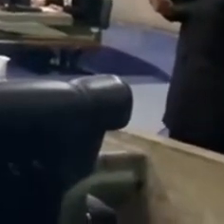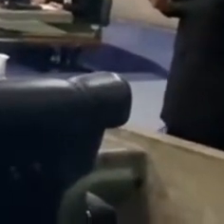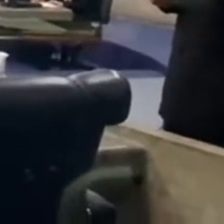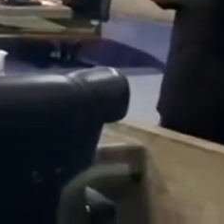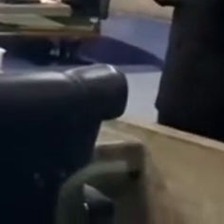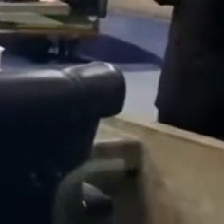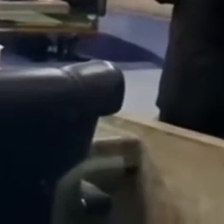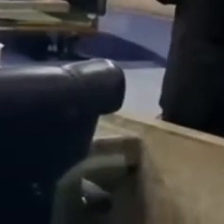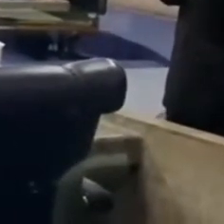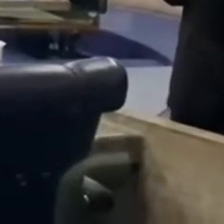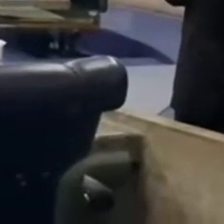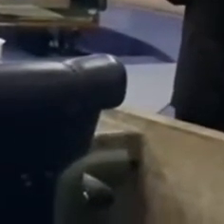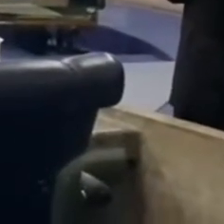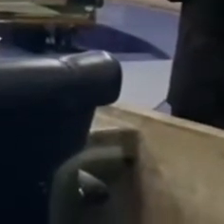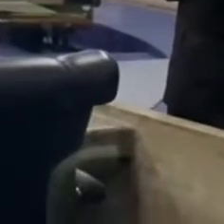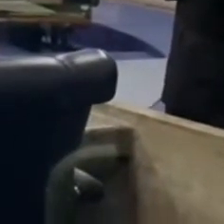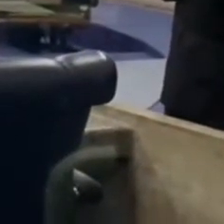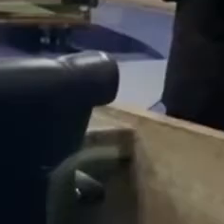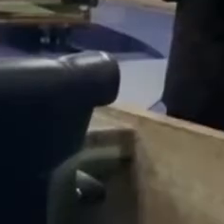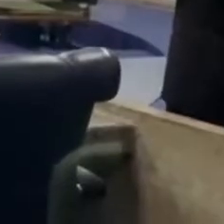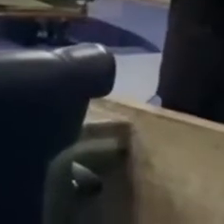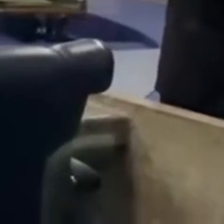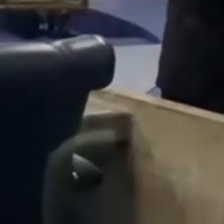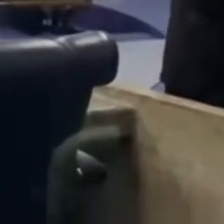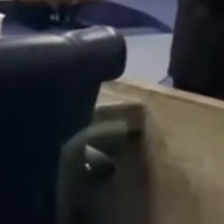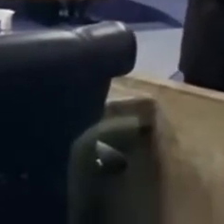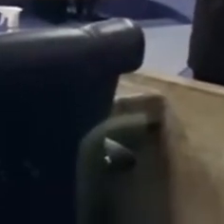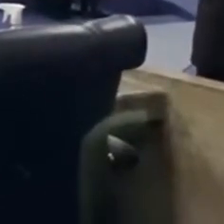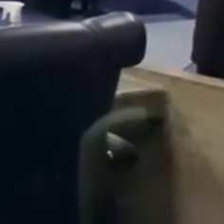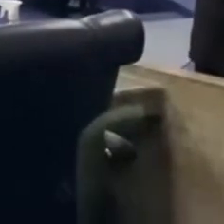preciso. A luta política calará.